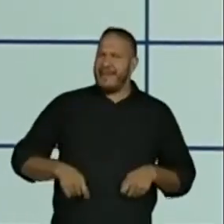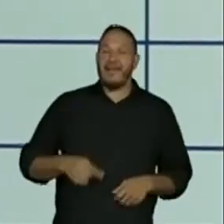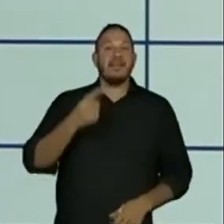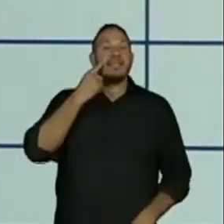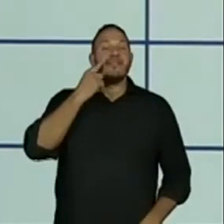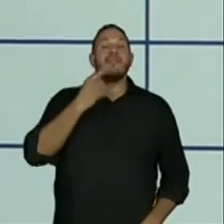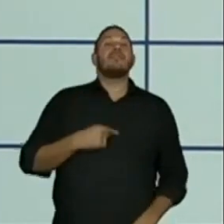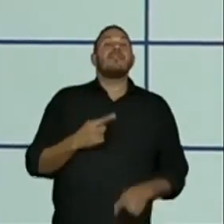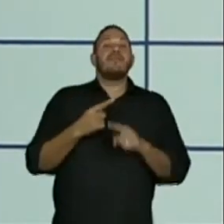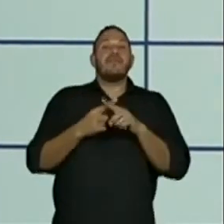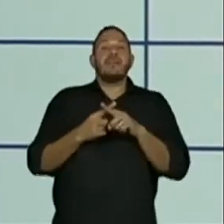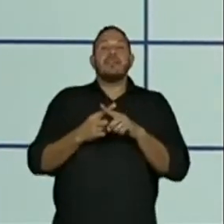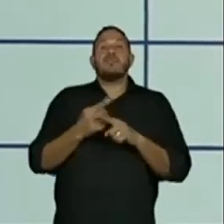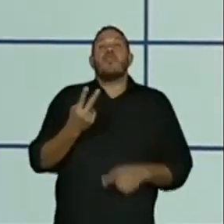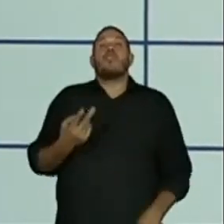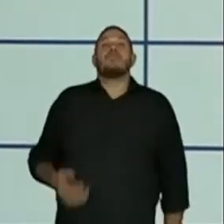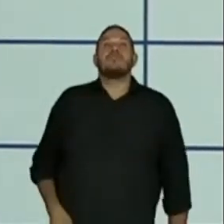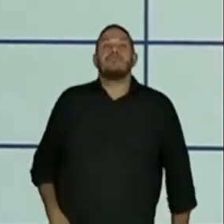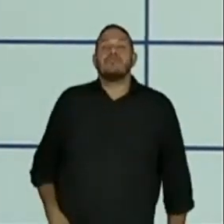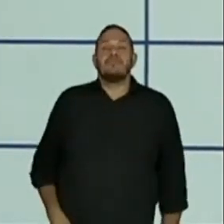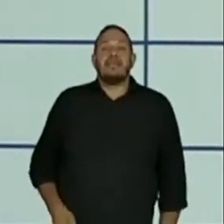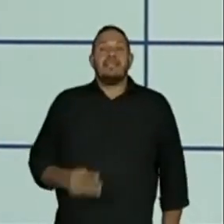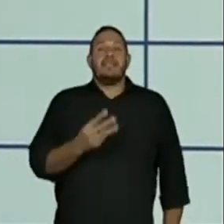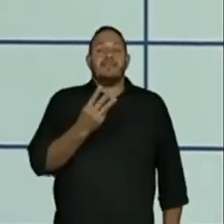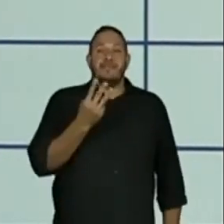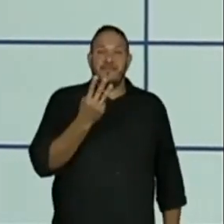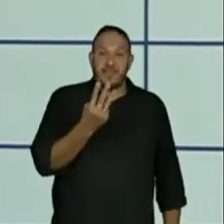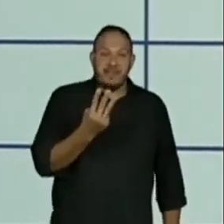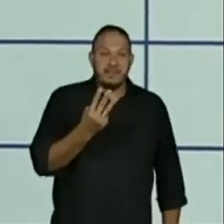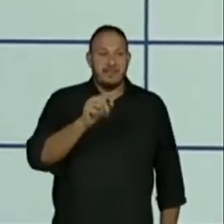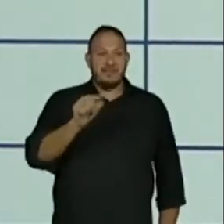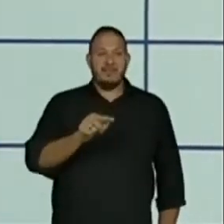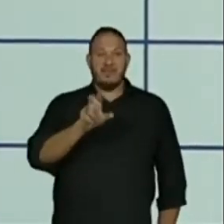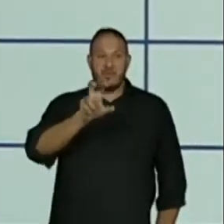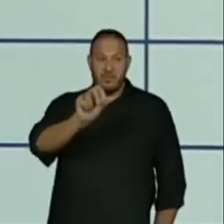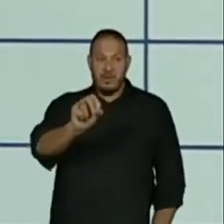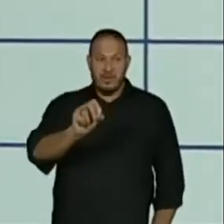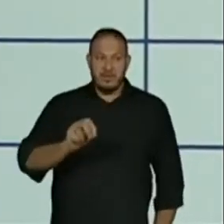2? O R$ 3,50 multiplicado por 2?